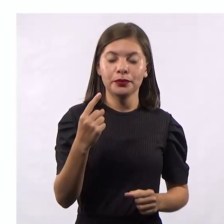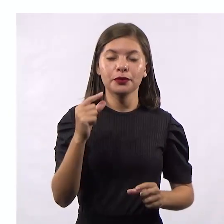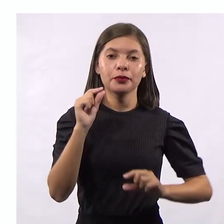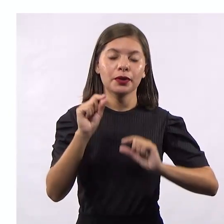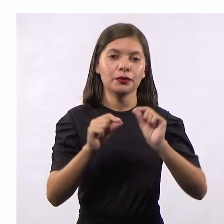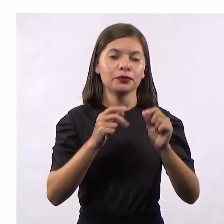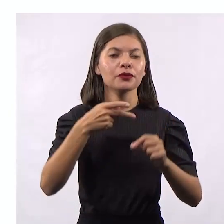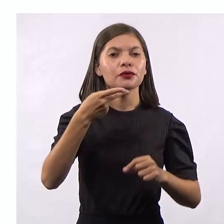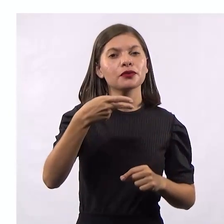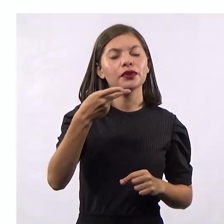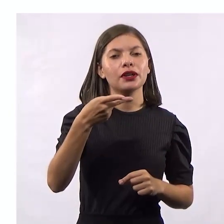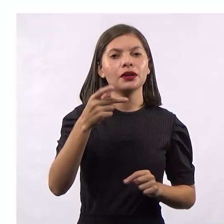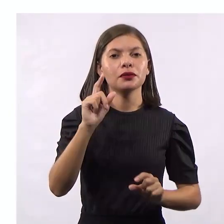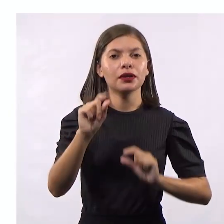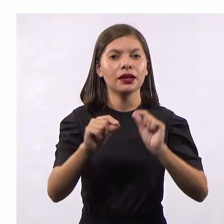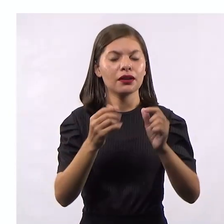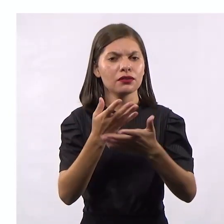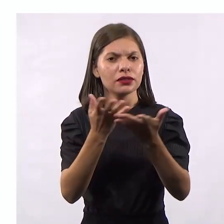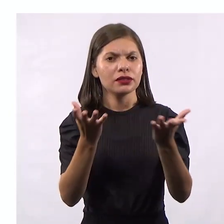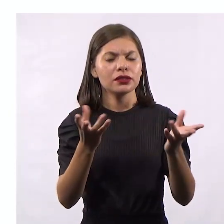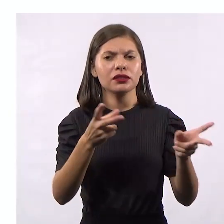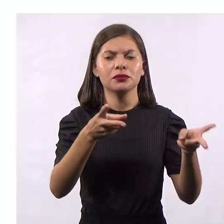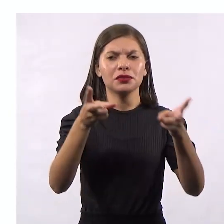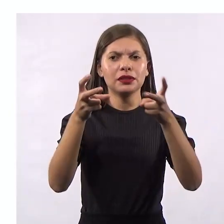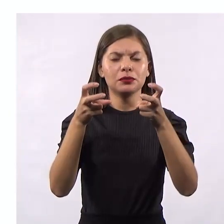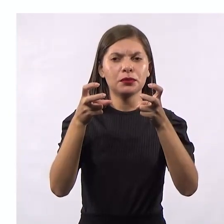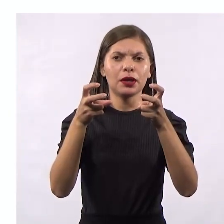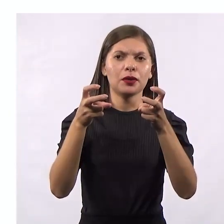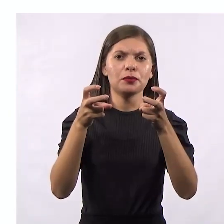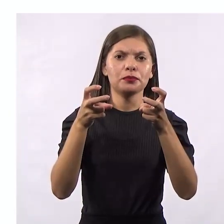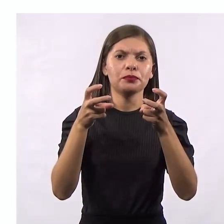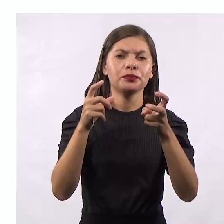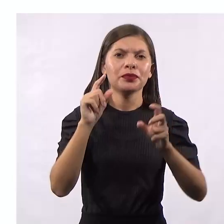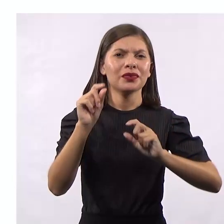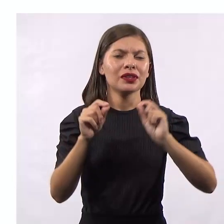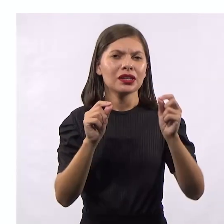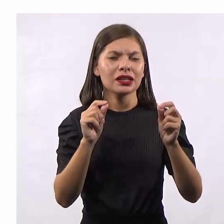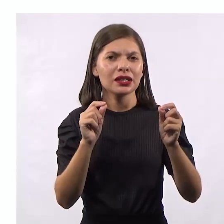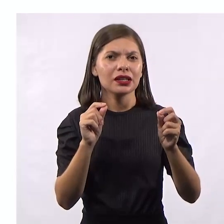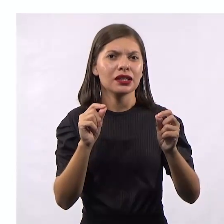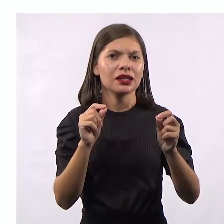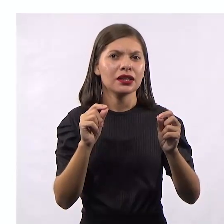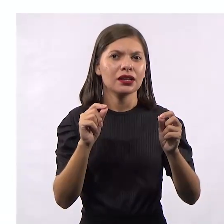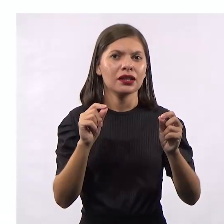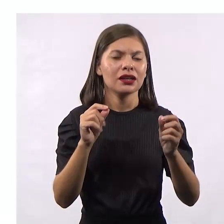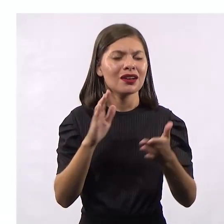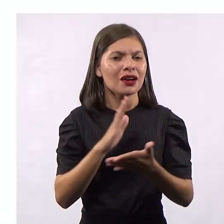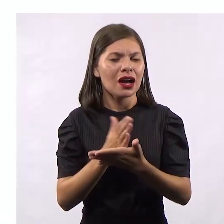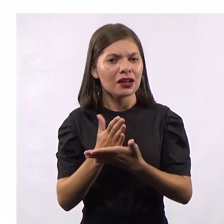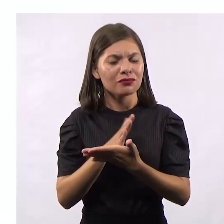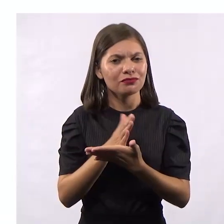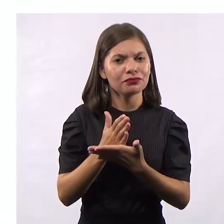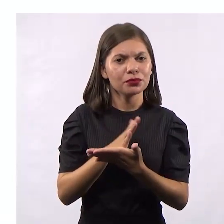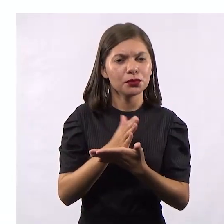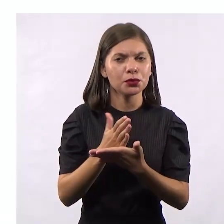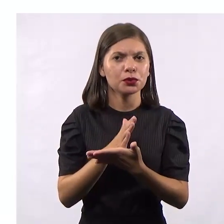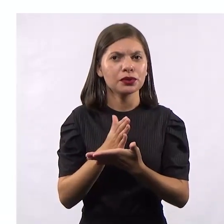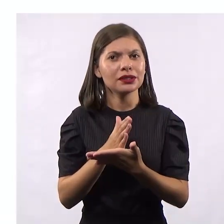Primeiro ponto que eu vou mencionar. Vocês vão perceber que em alguns casos,